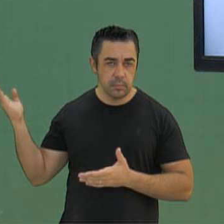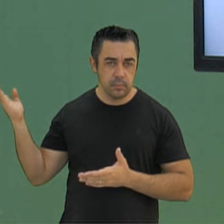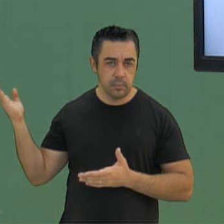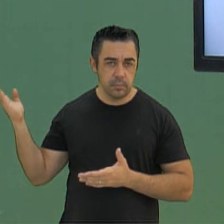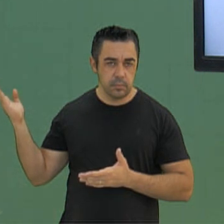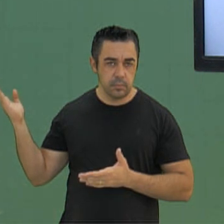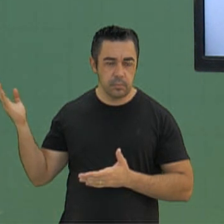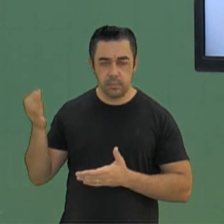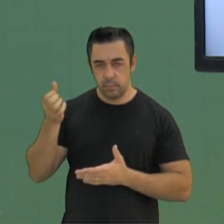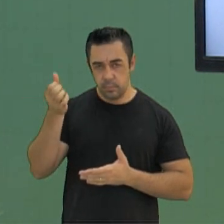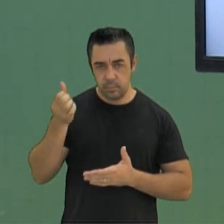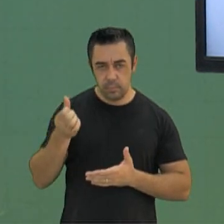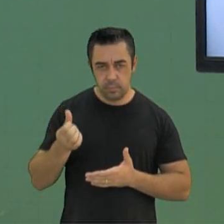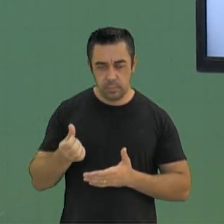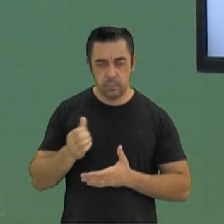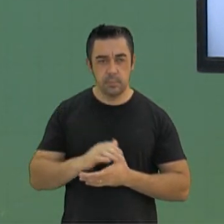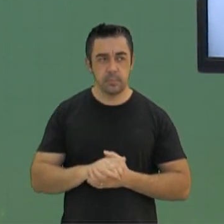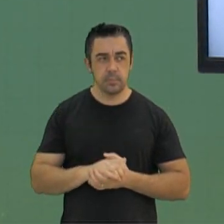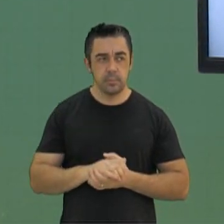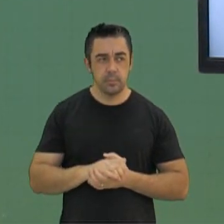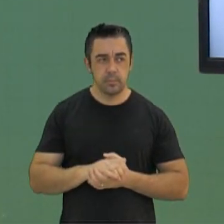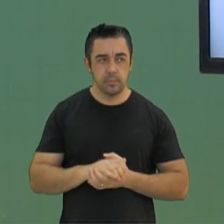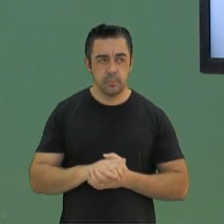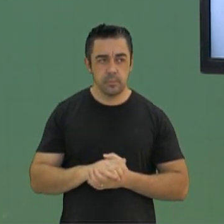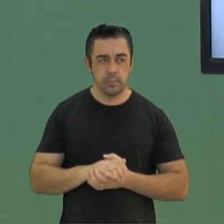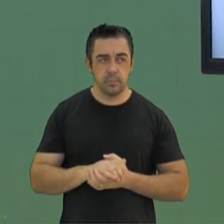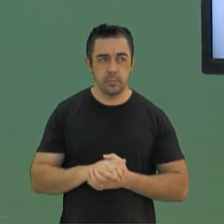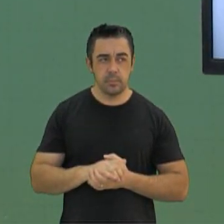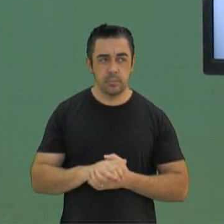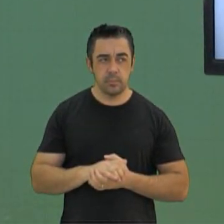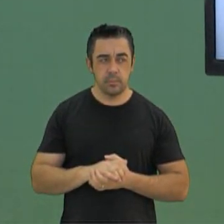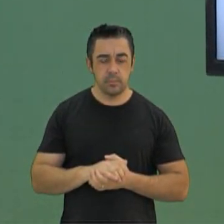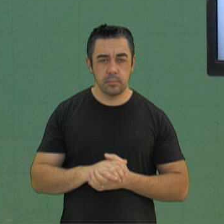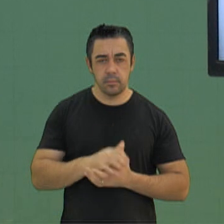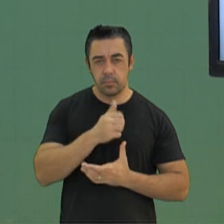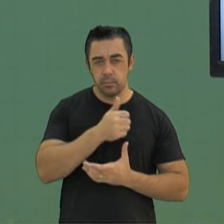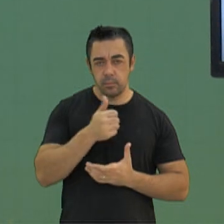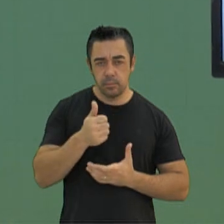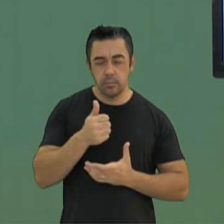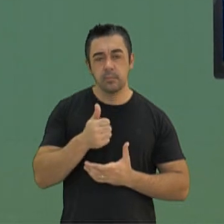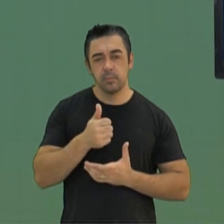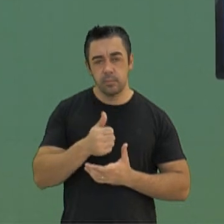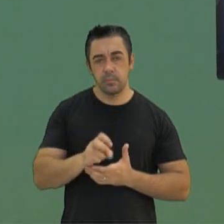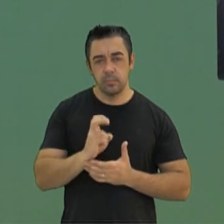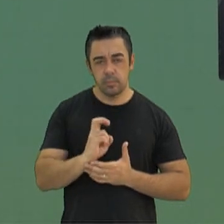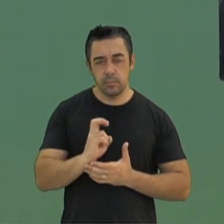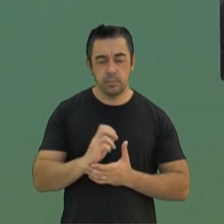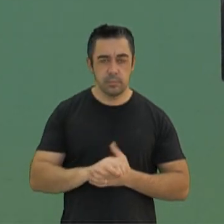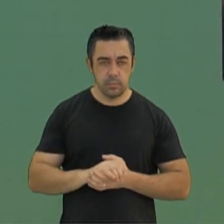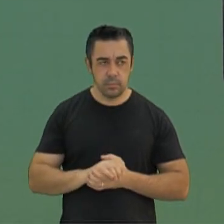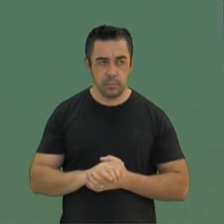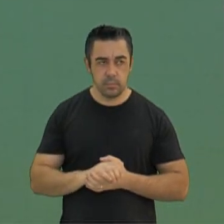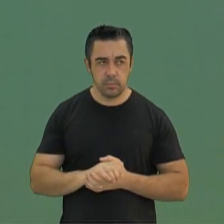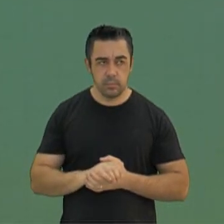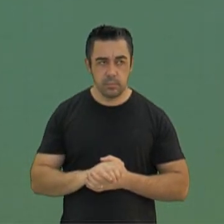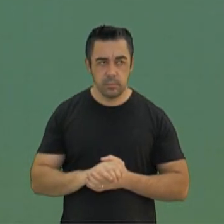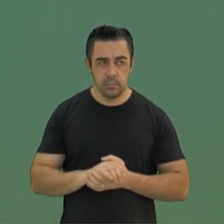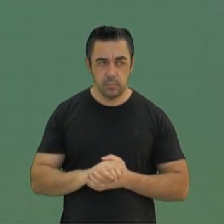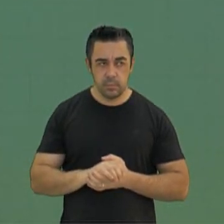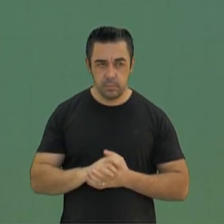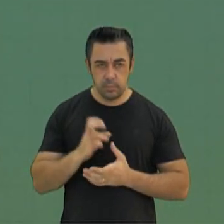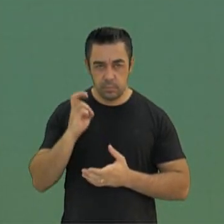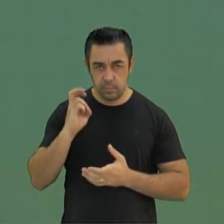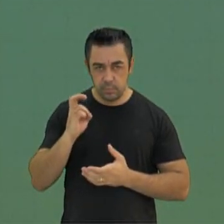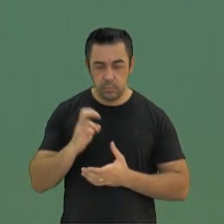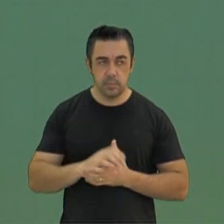conta aqui, 6 menos 0, fica 6. 6 para 11 vai dar 5, né? 7, 8, 9, 10,